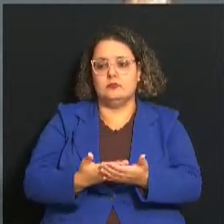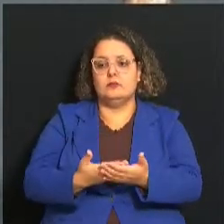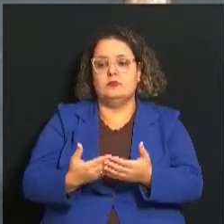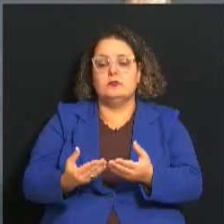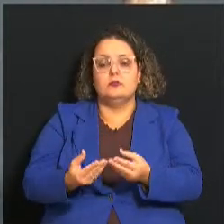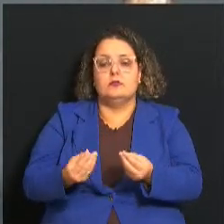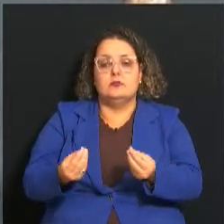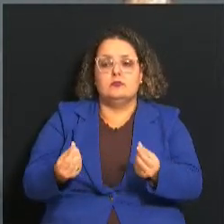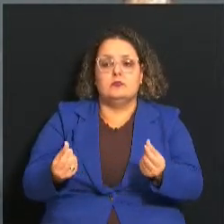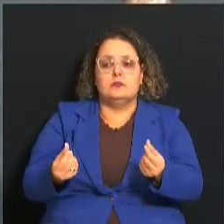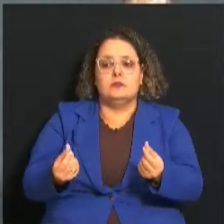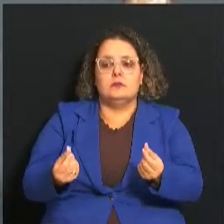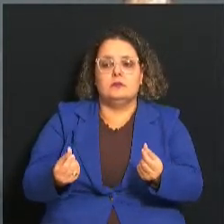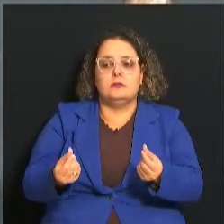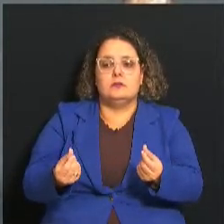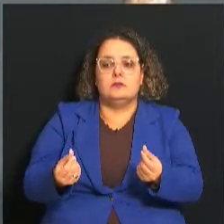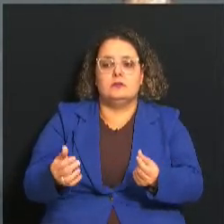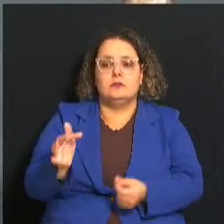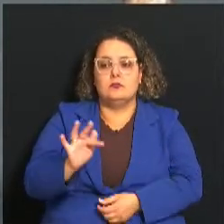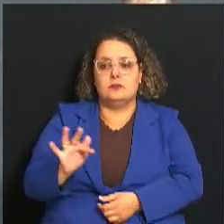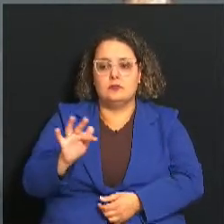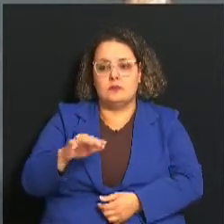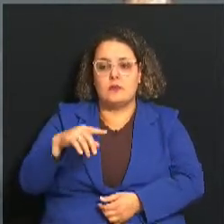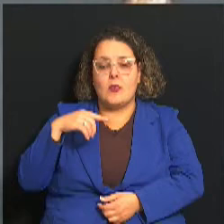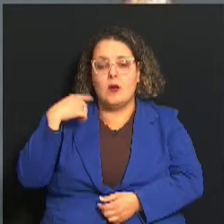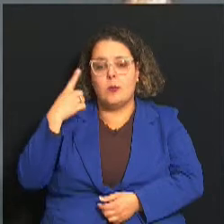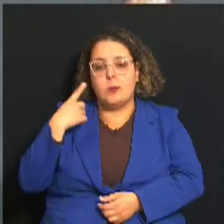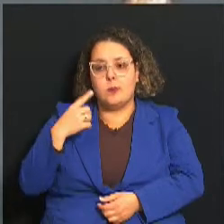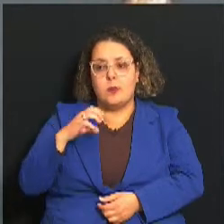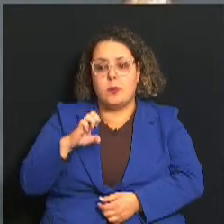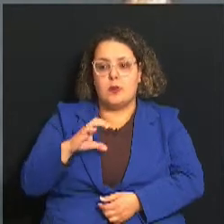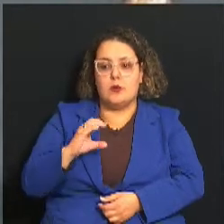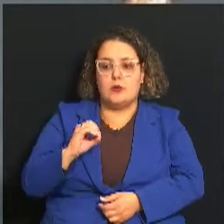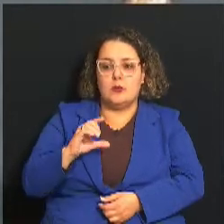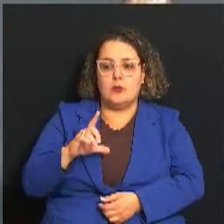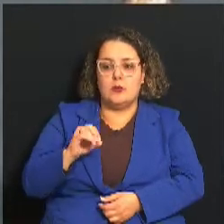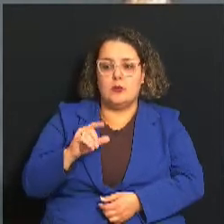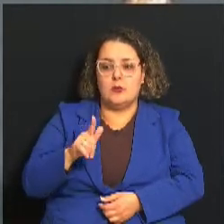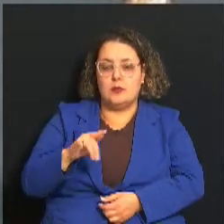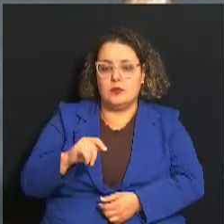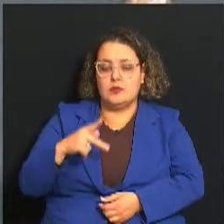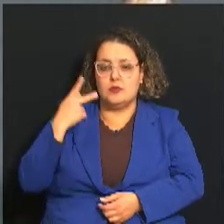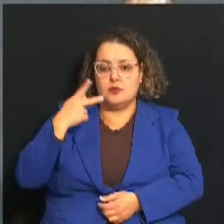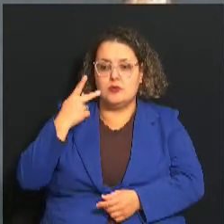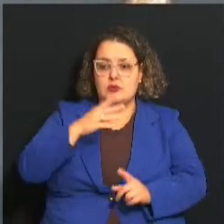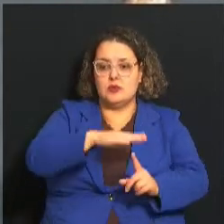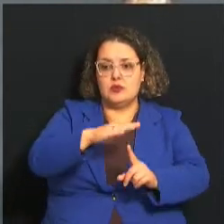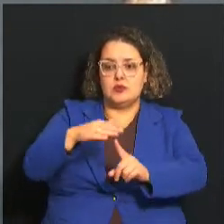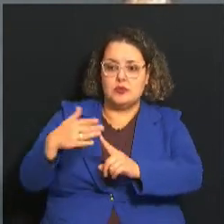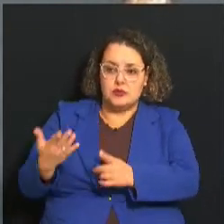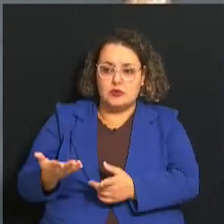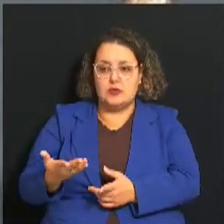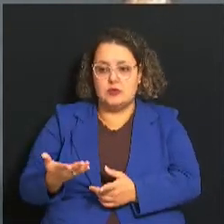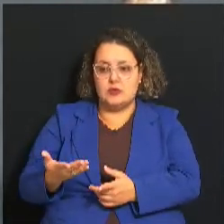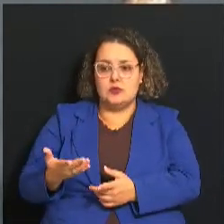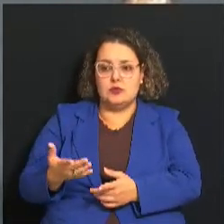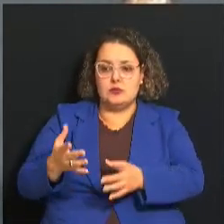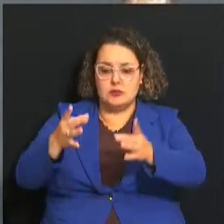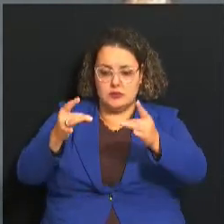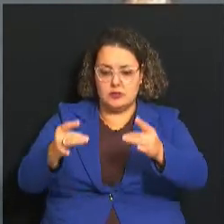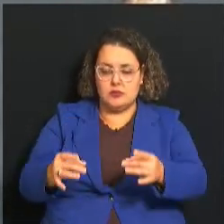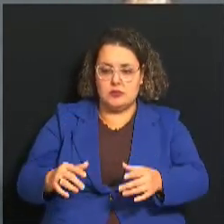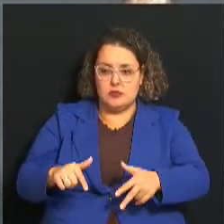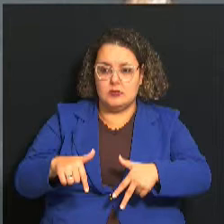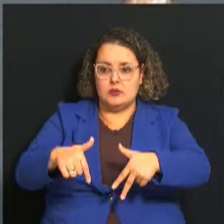qualificação que comprove formação em direito, ecologia, política ambiental ou áreas afins, ou militância